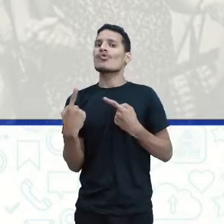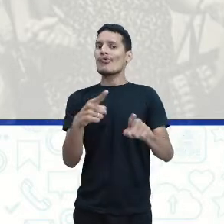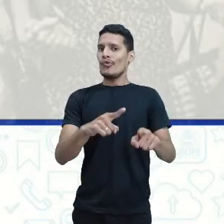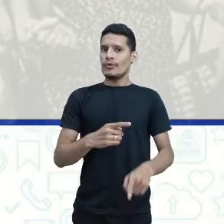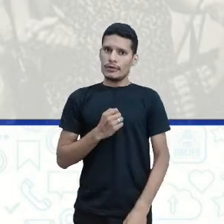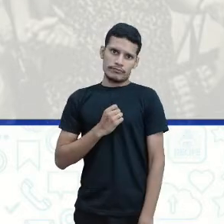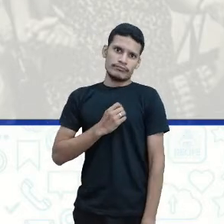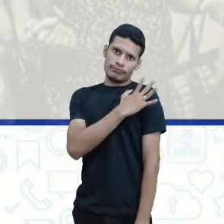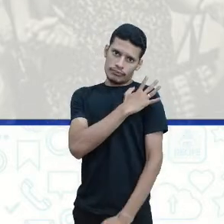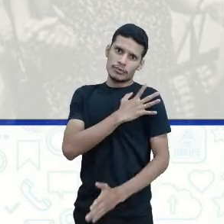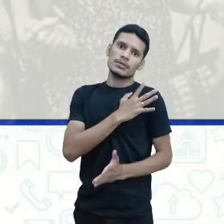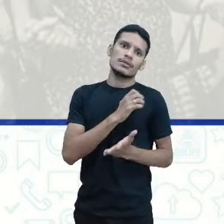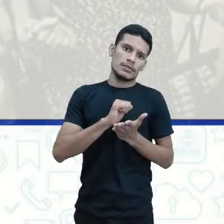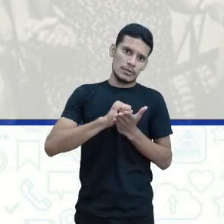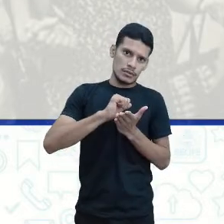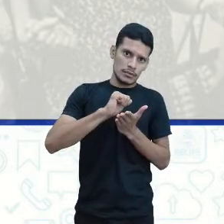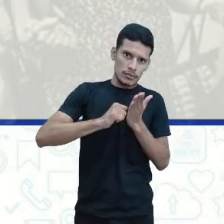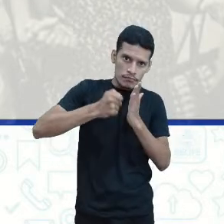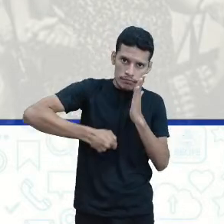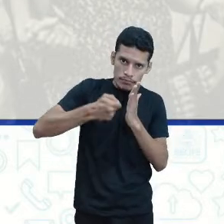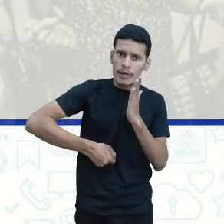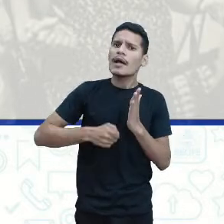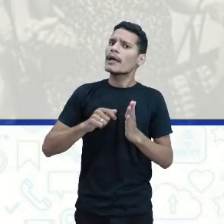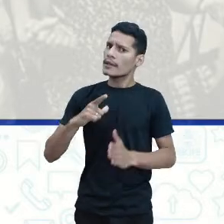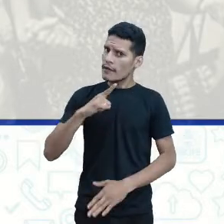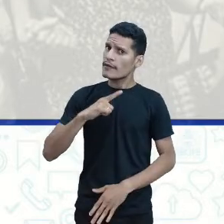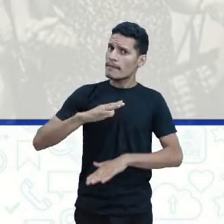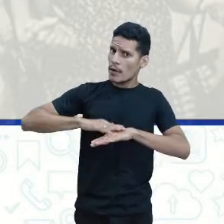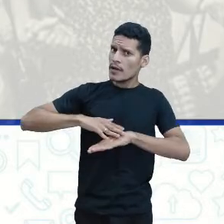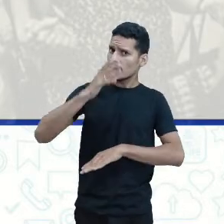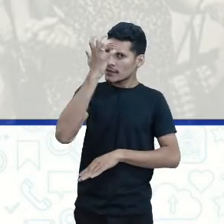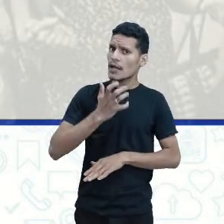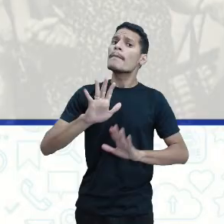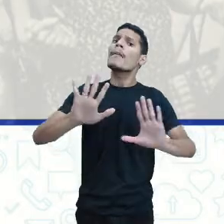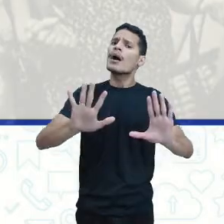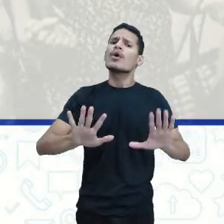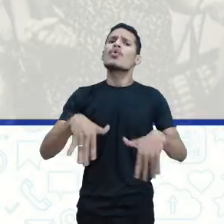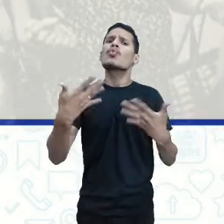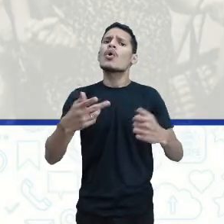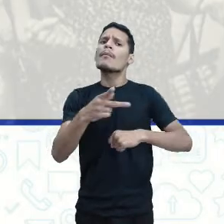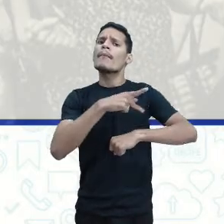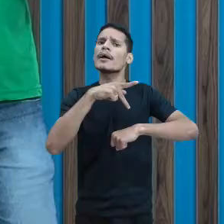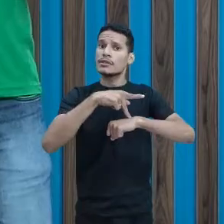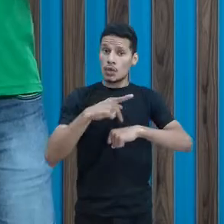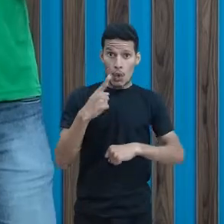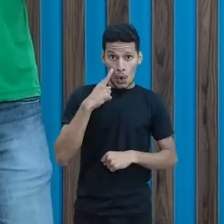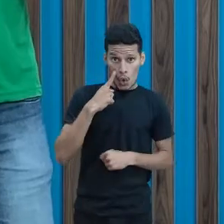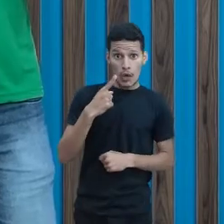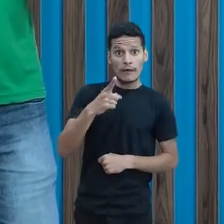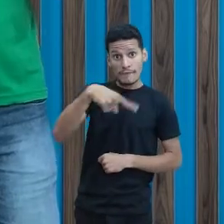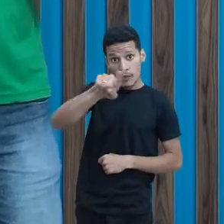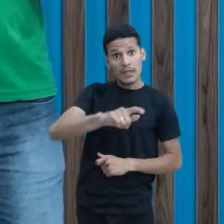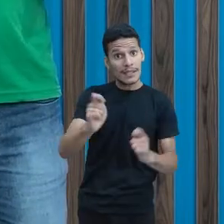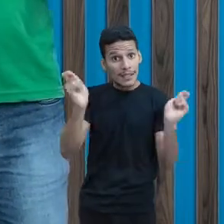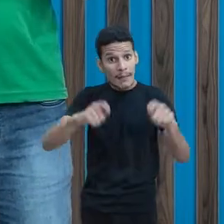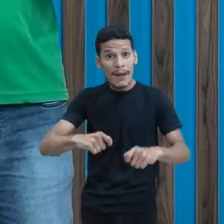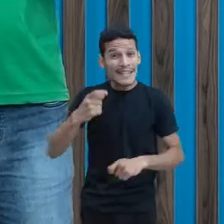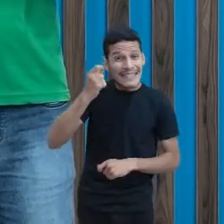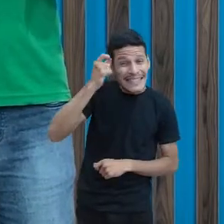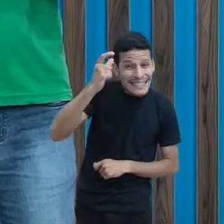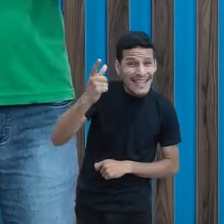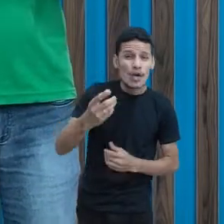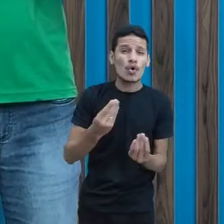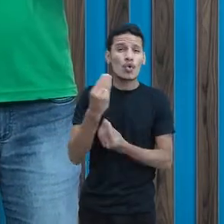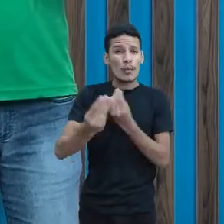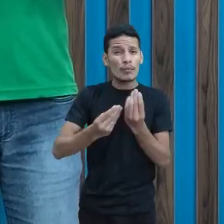coisa extremamente séria. E aí o nosso robozinho pergunta, mas quais foram os países que foram envolvidos? Gente, para vocês terem uma dimensão de como a coisa